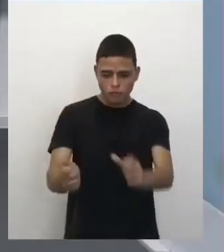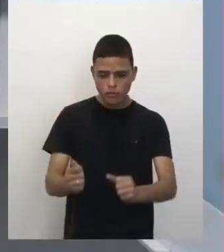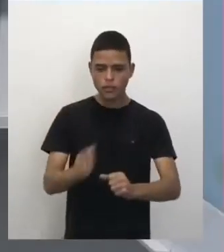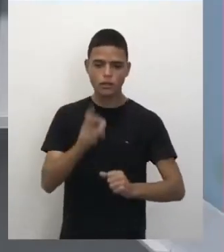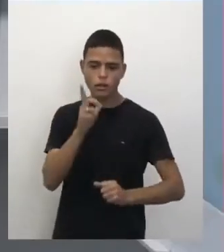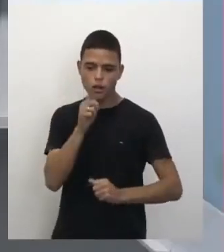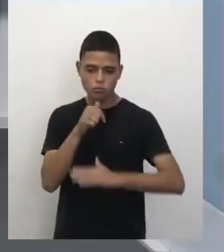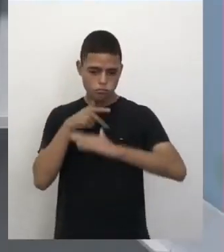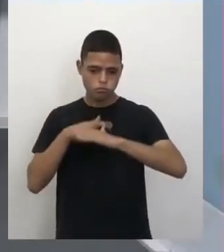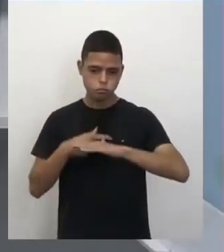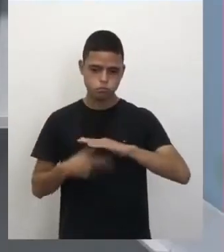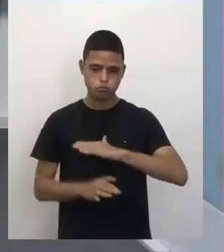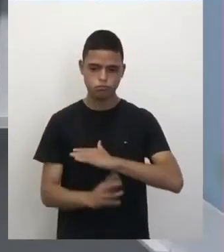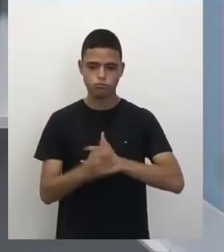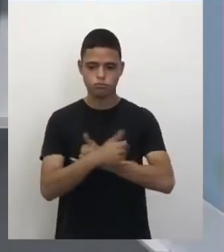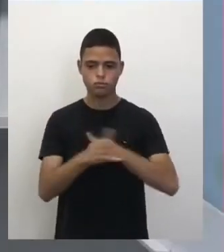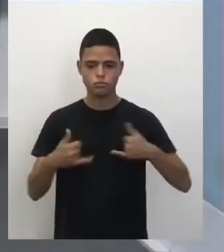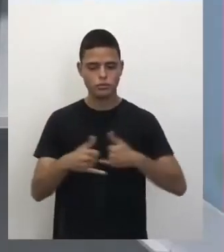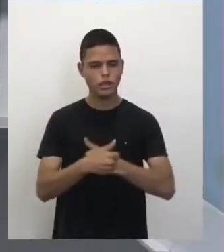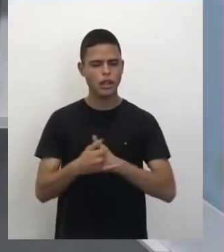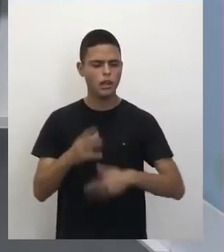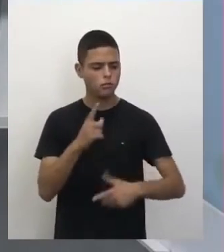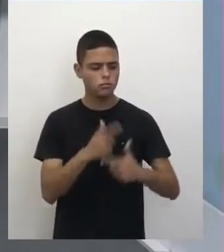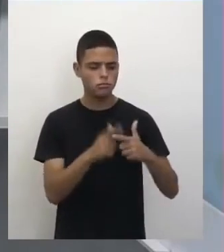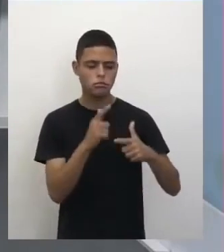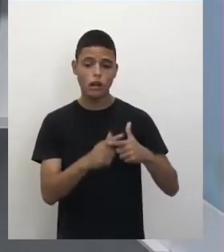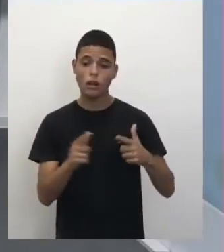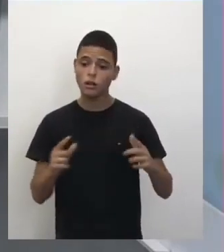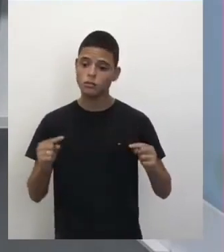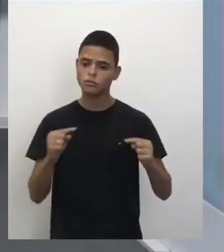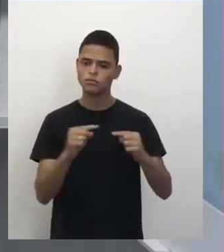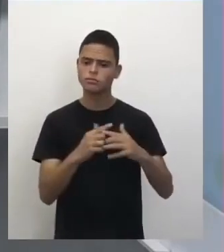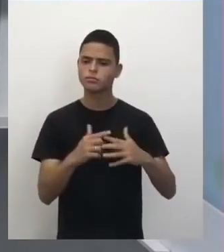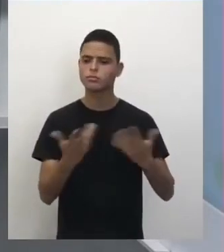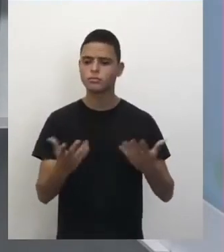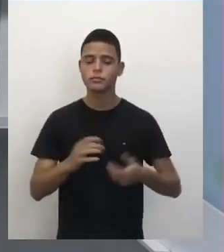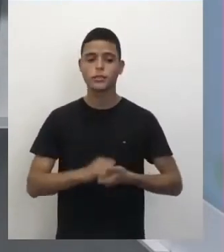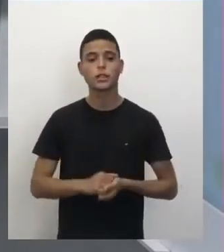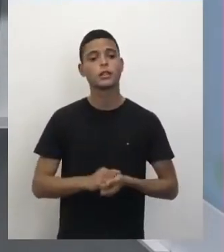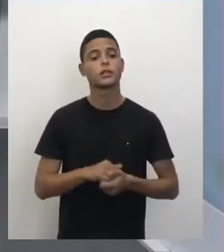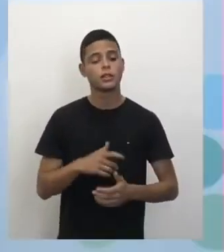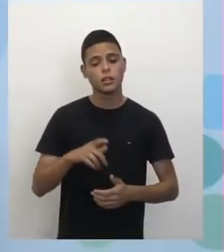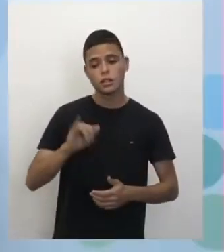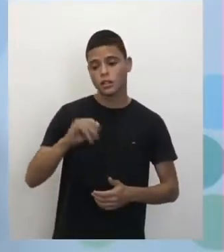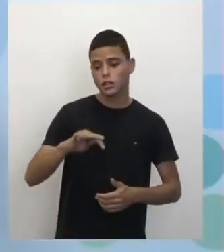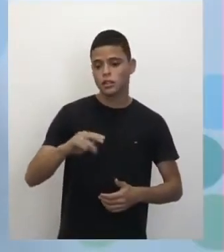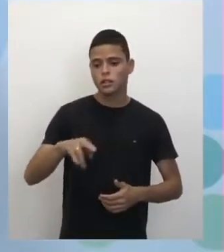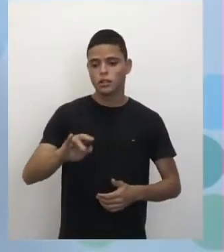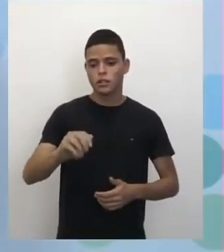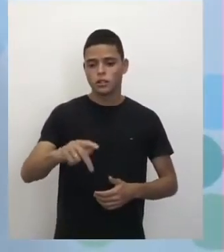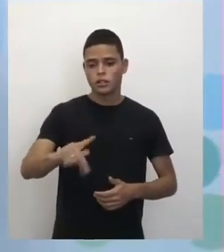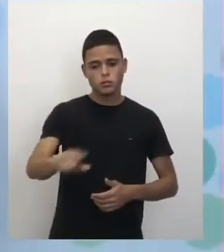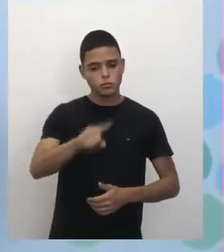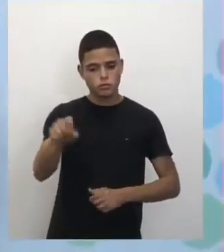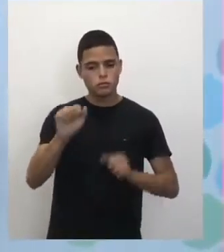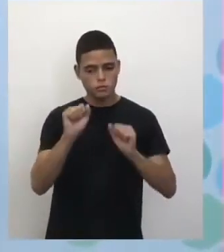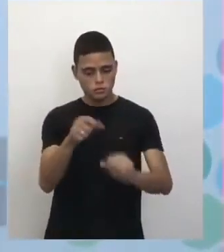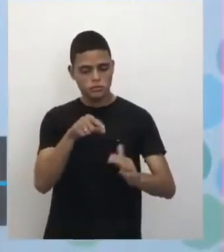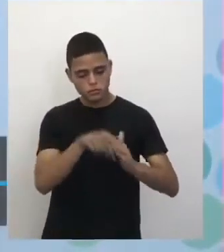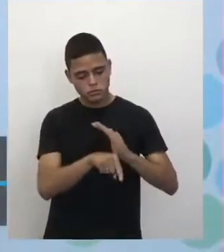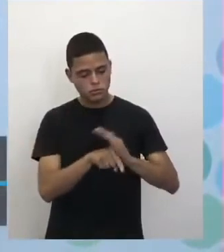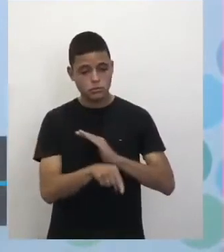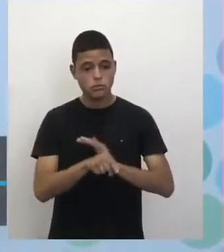uma usina hidrelétrica e dos problemas relacionados. Fora que quando a gente fala de Itaipu, e vocês podem pesquisar isso, é